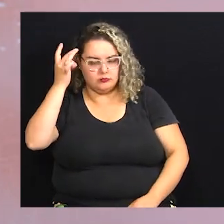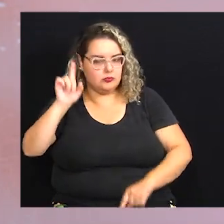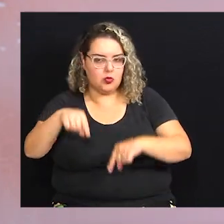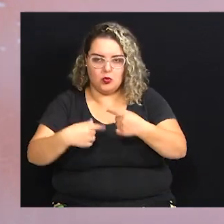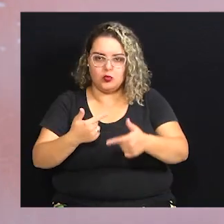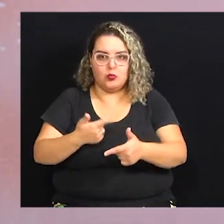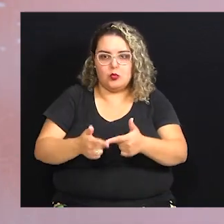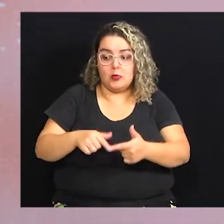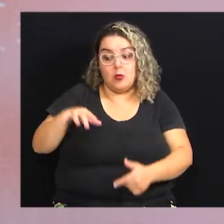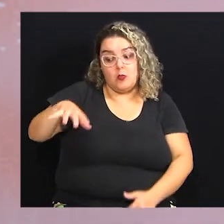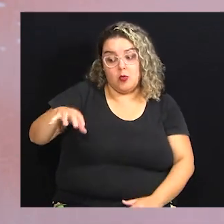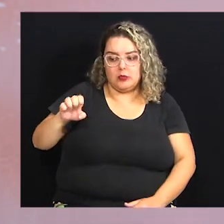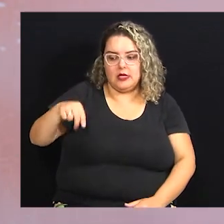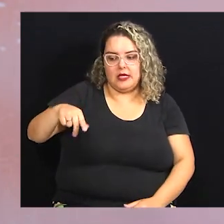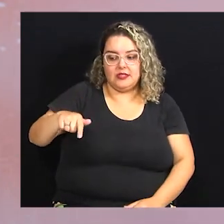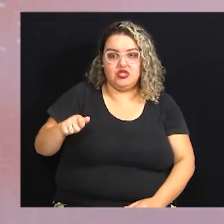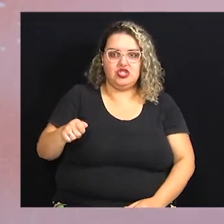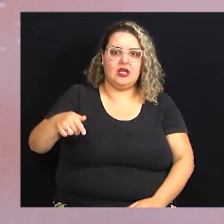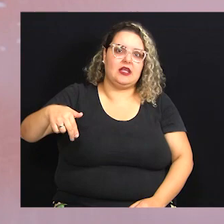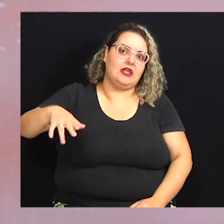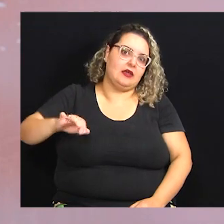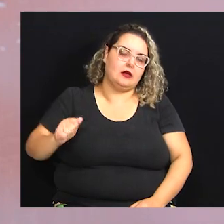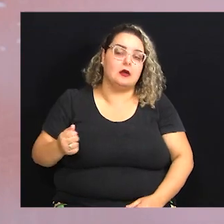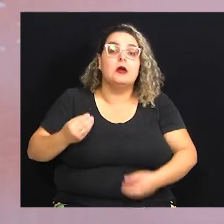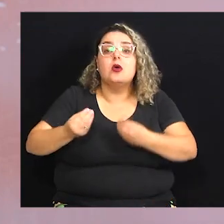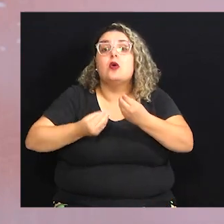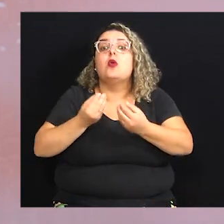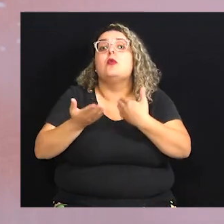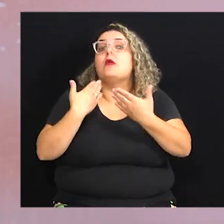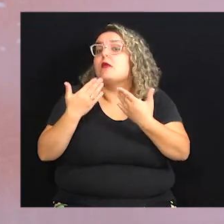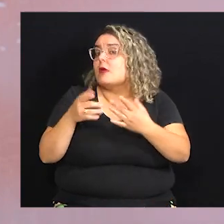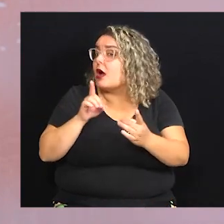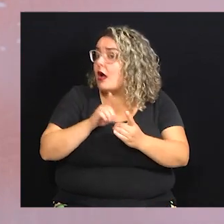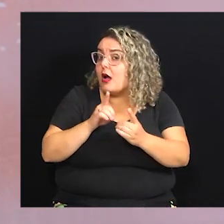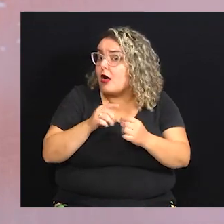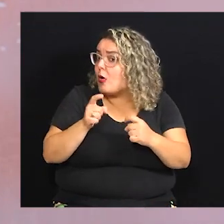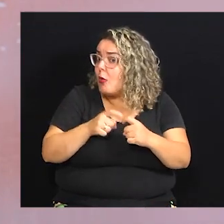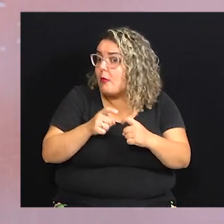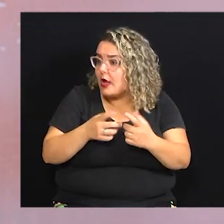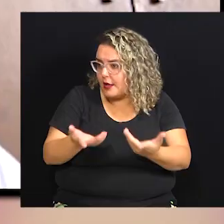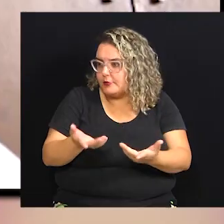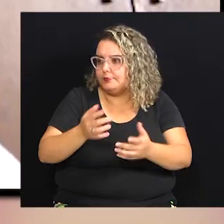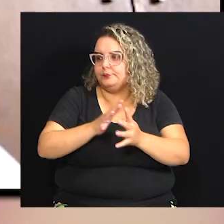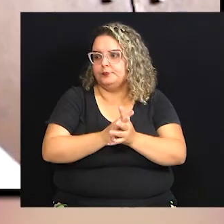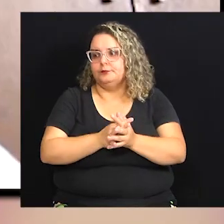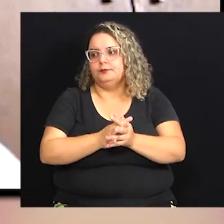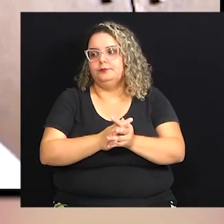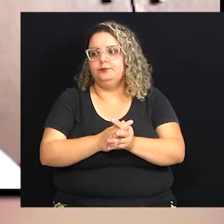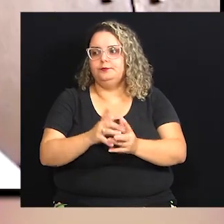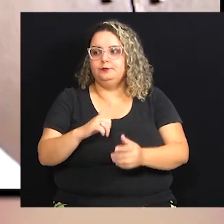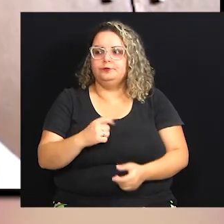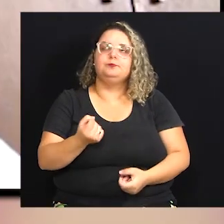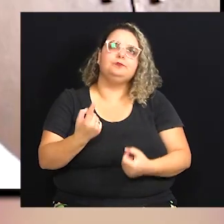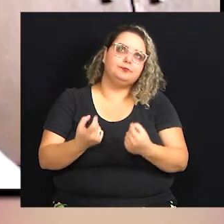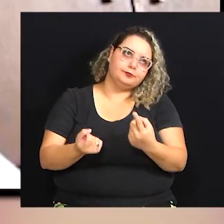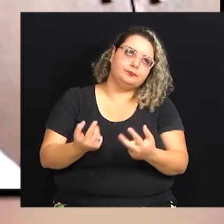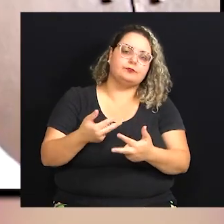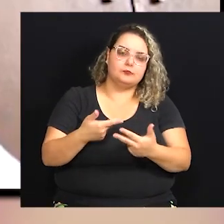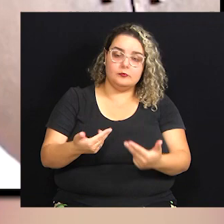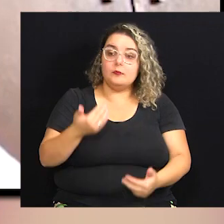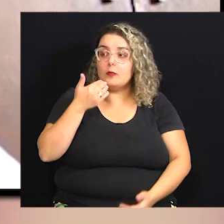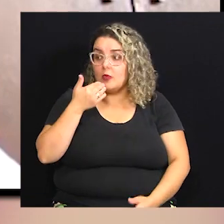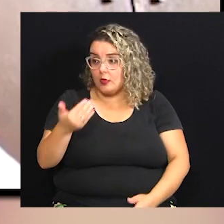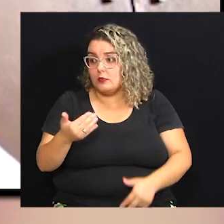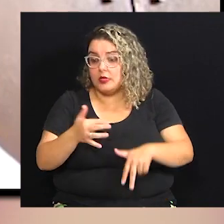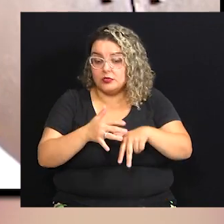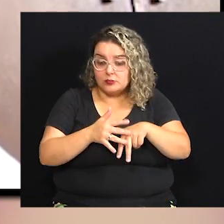outro problema, ou de uma enxaqueca, e como conversar com o médico sobre isso? Tem algumas coisas que a gente pede